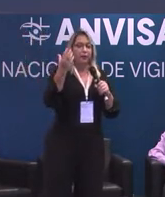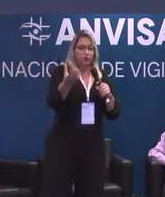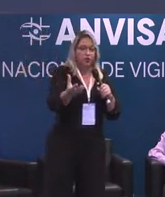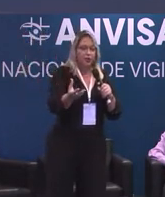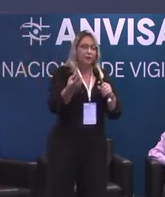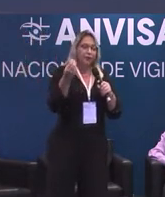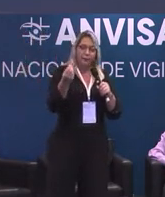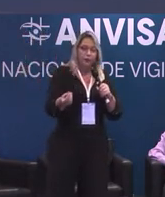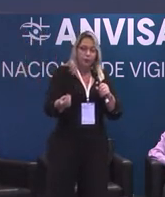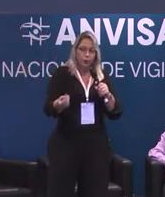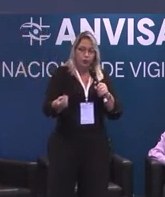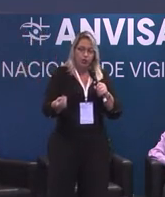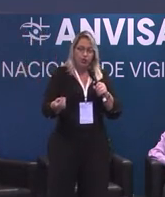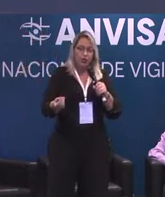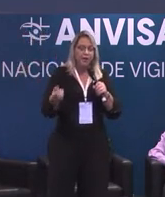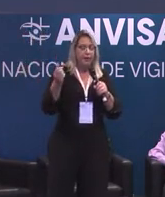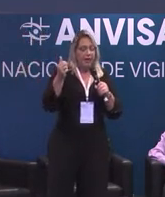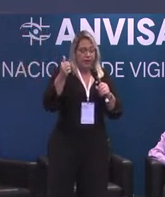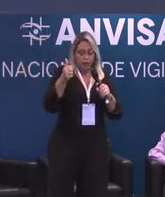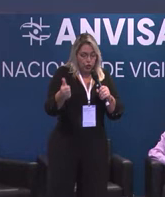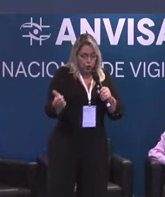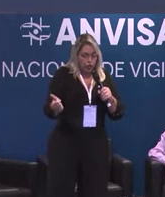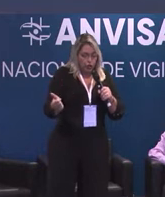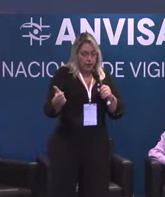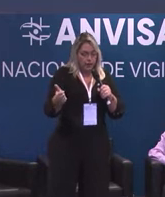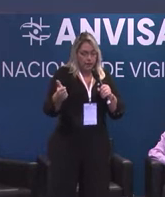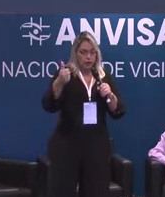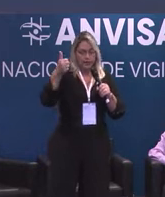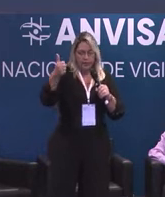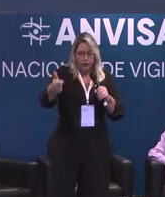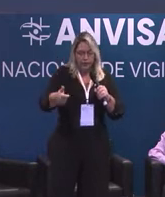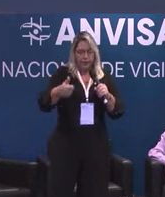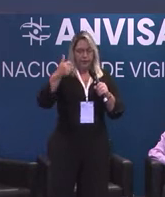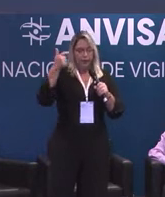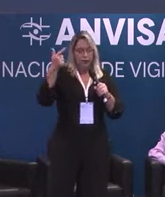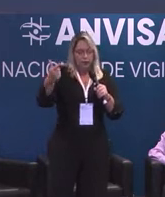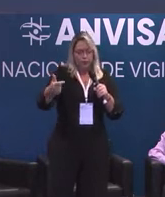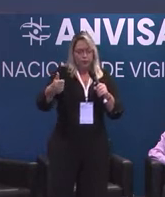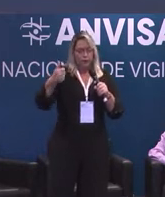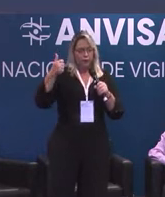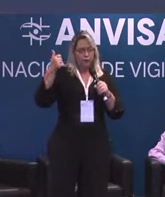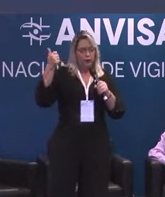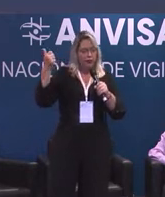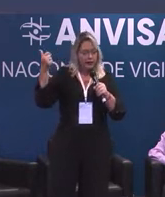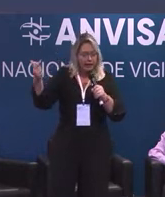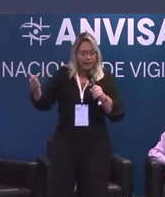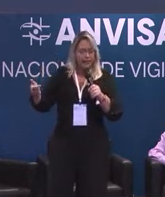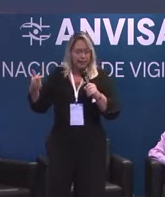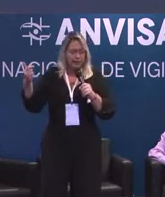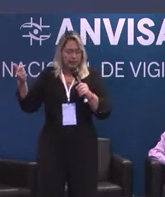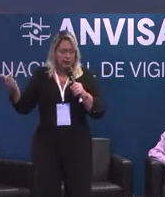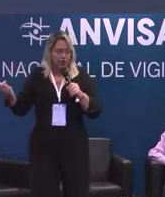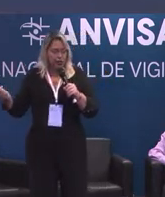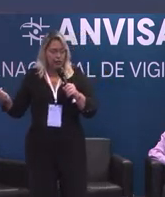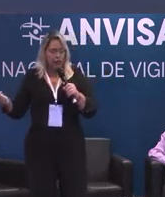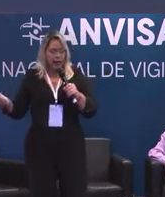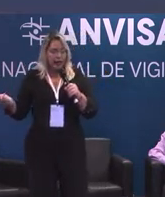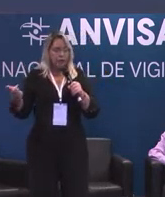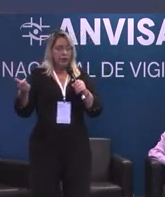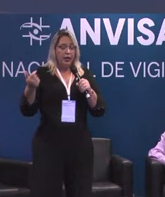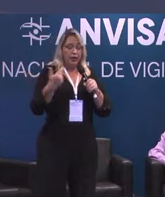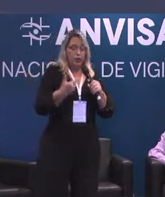termos de metodologia, nós todos já sabemos disso. Definição de atos públicos, conflitos de interesse, direitos e deveres do